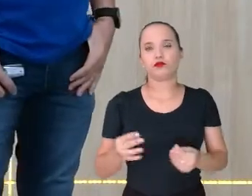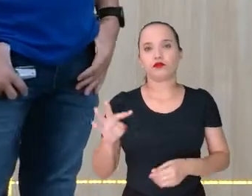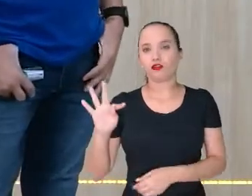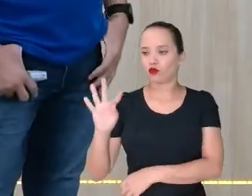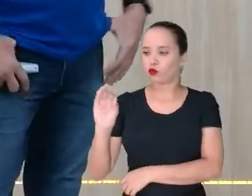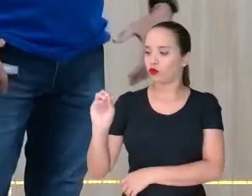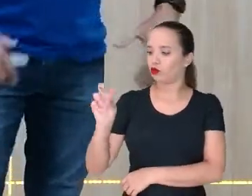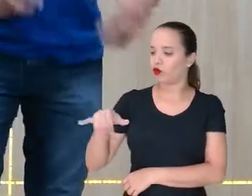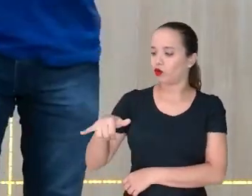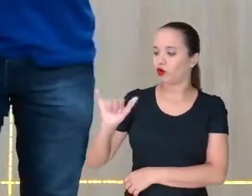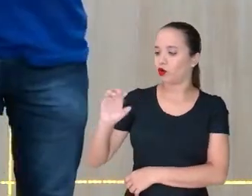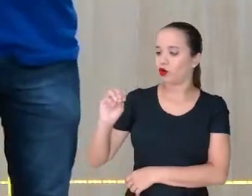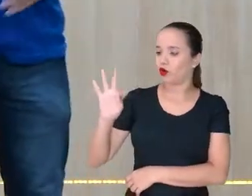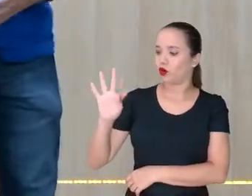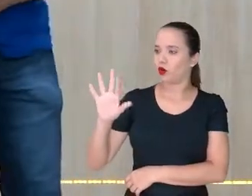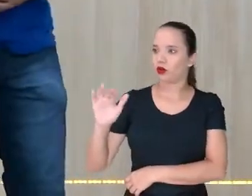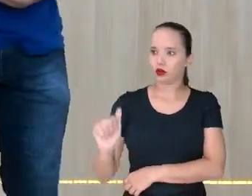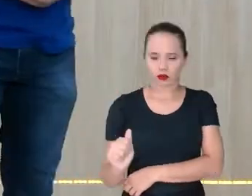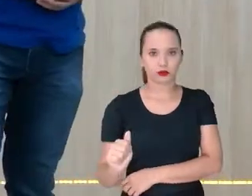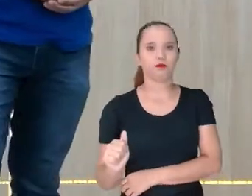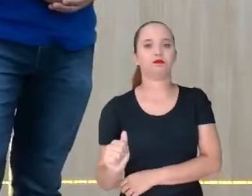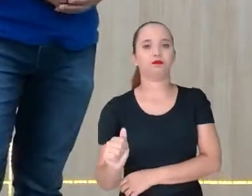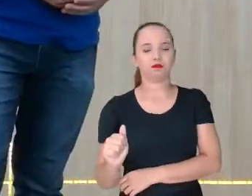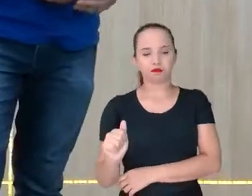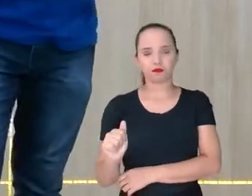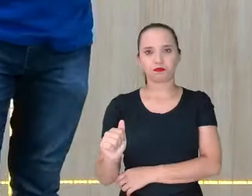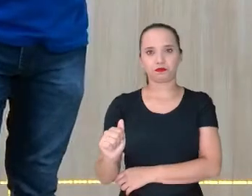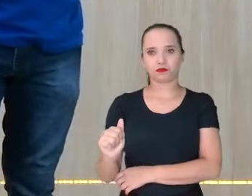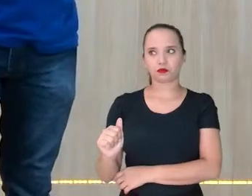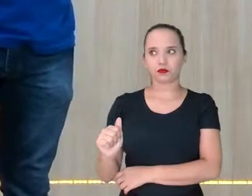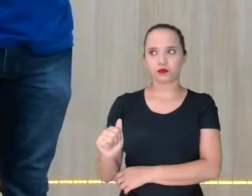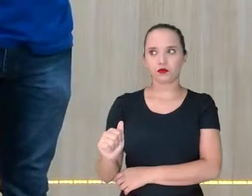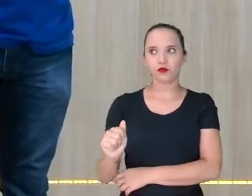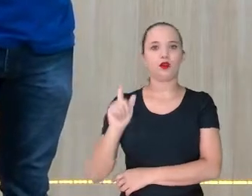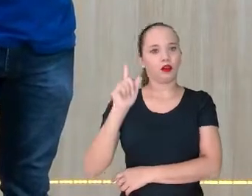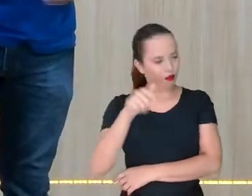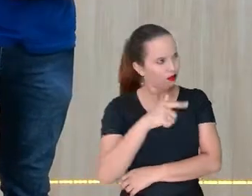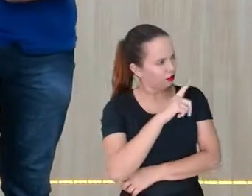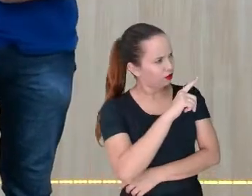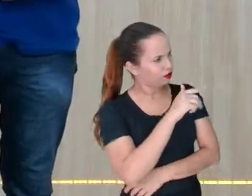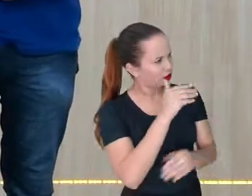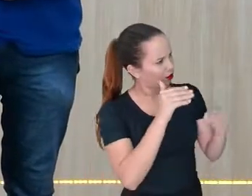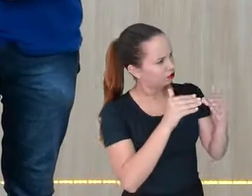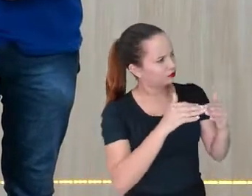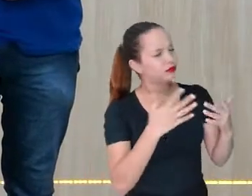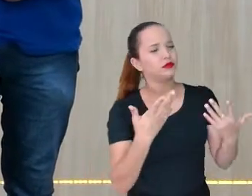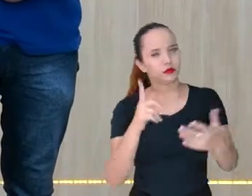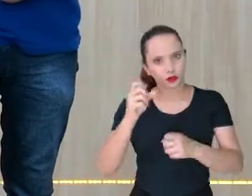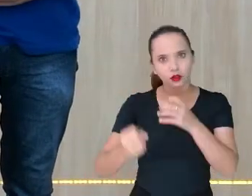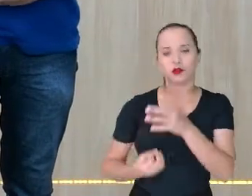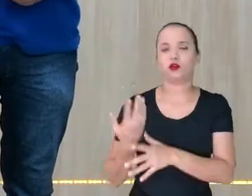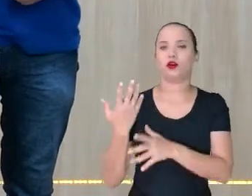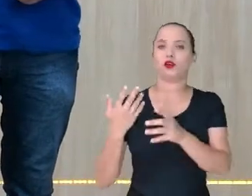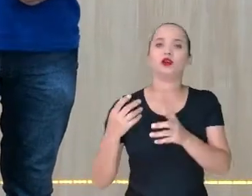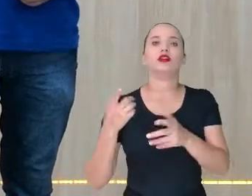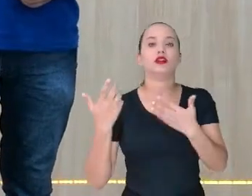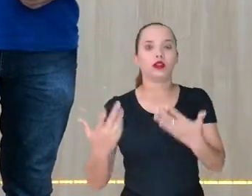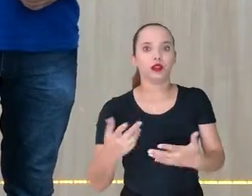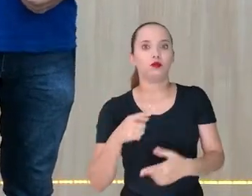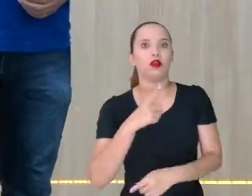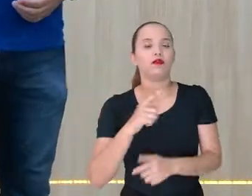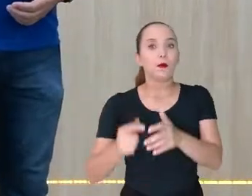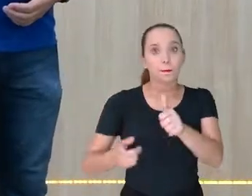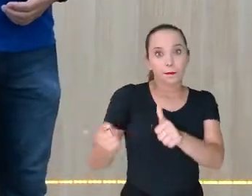Toyota, né, o toyotismo, viu? Sim. Não é isso? Não é Ah, o sistema Isso, de produção. de produção? Isso. Ele vai